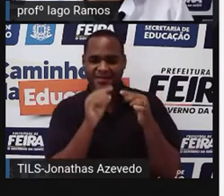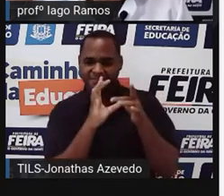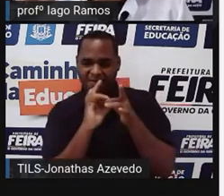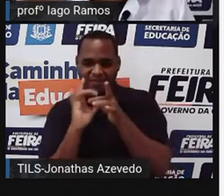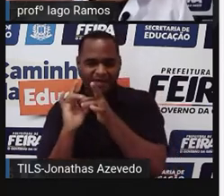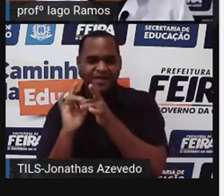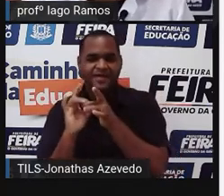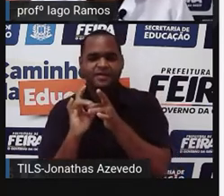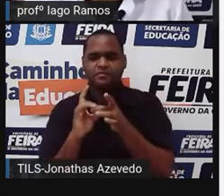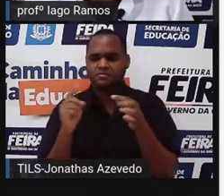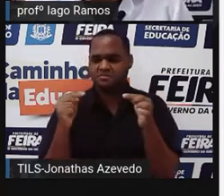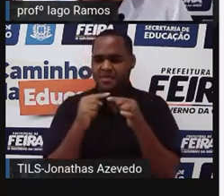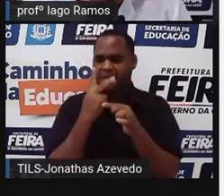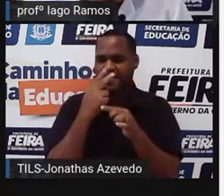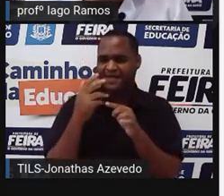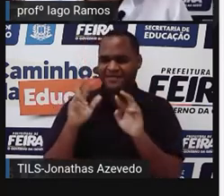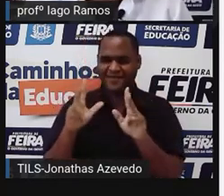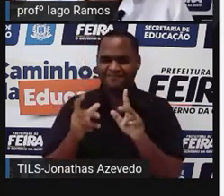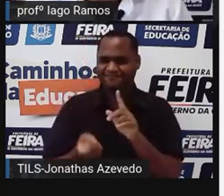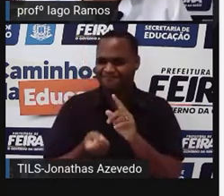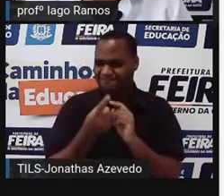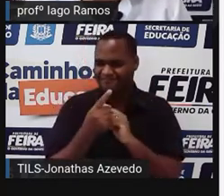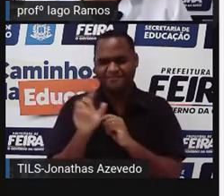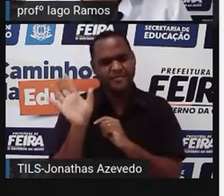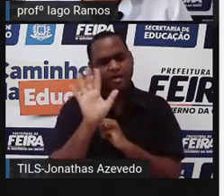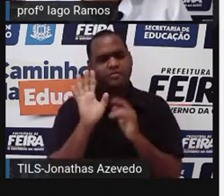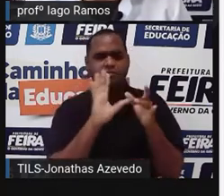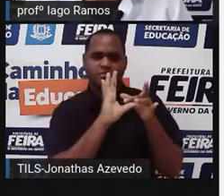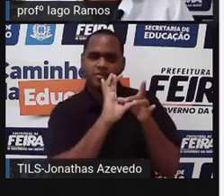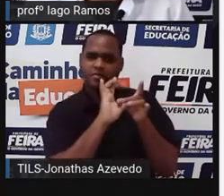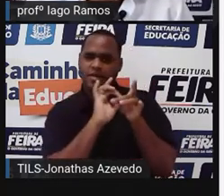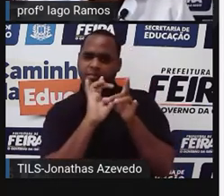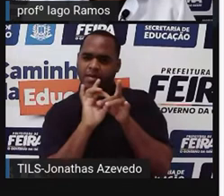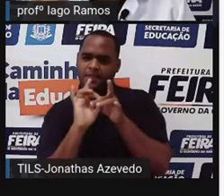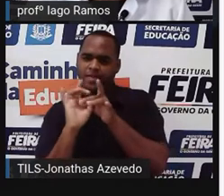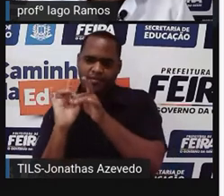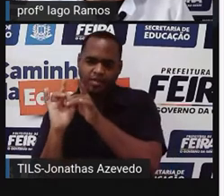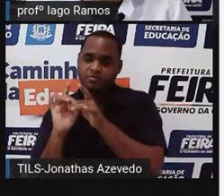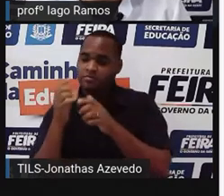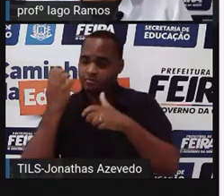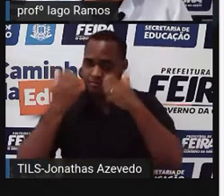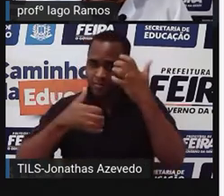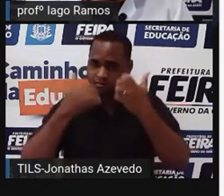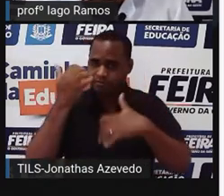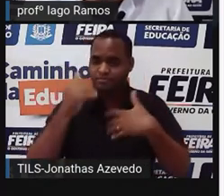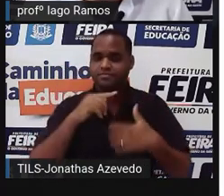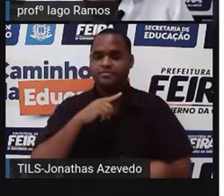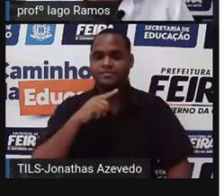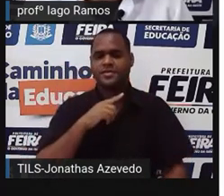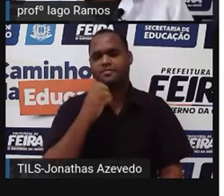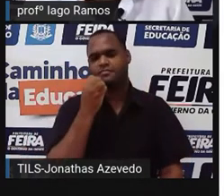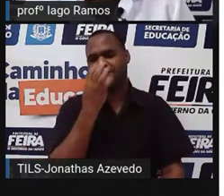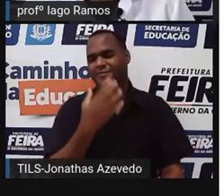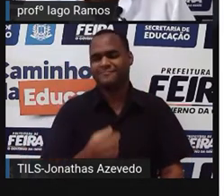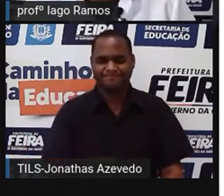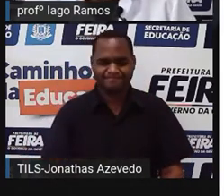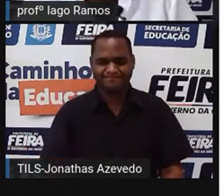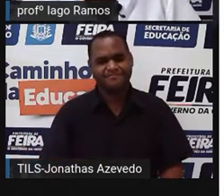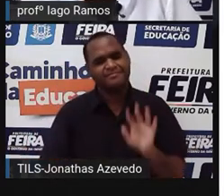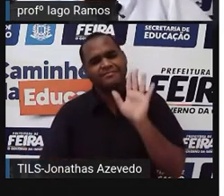Nada é jogado assim de repente, certo? Tudo tem uma explicação por trás.